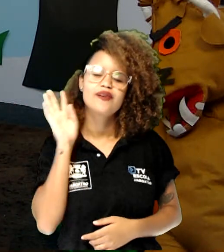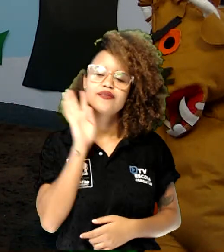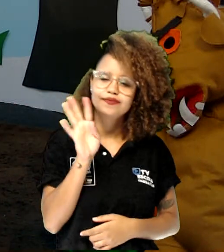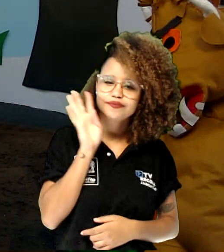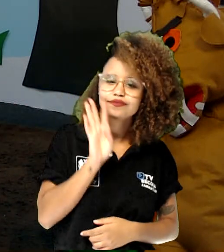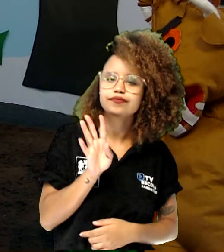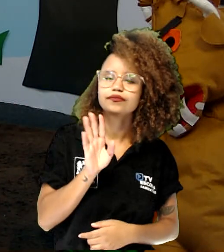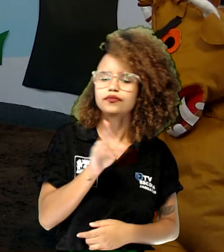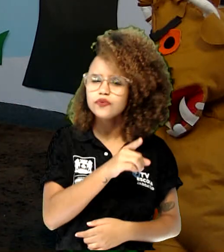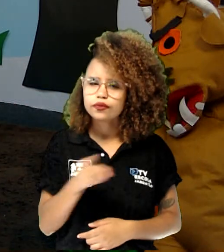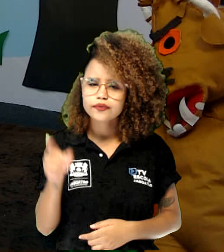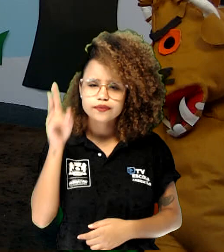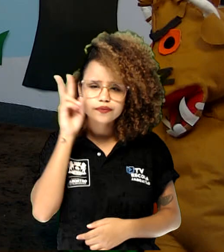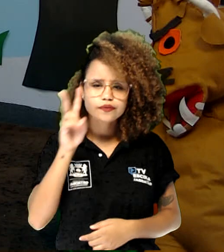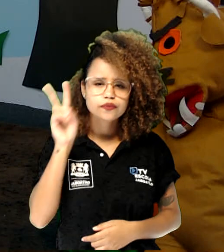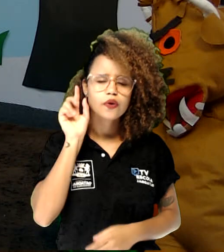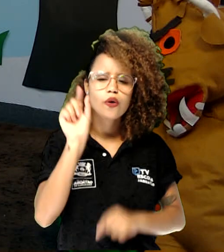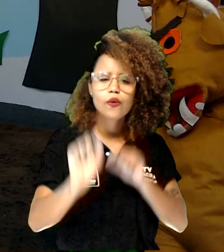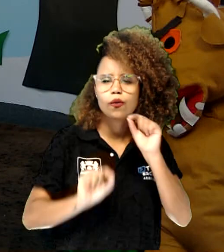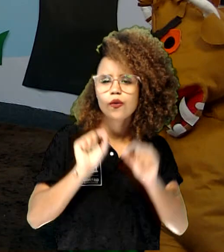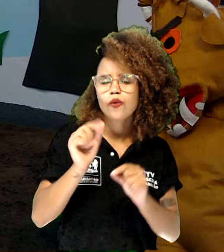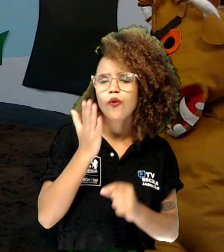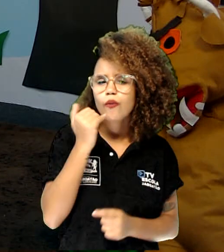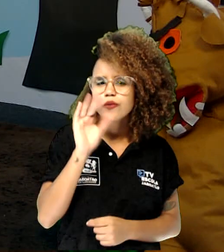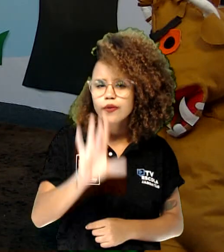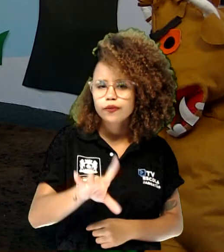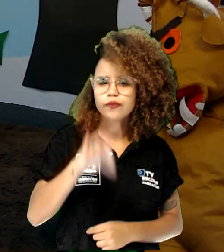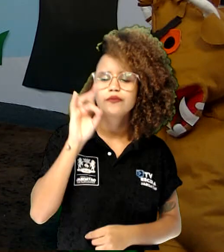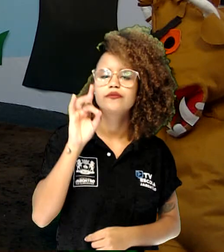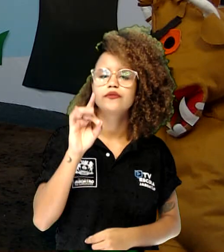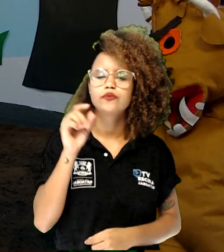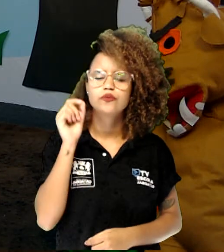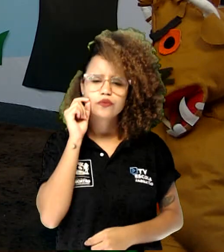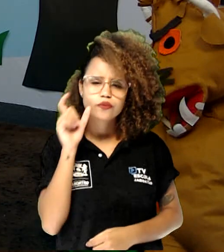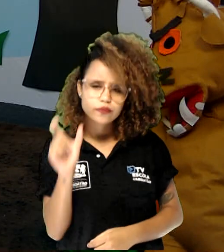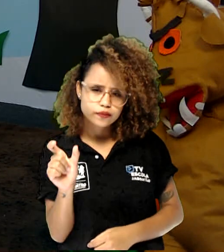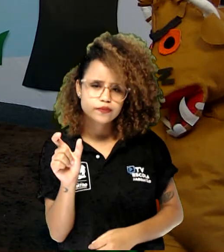Mas vocês se lembram qual é o alimento preferido do rato?